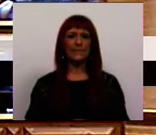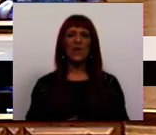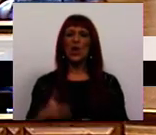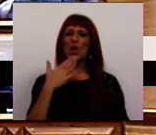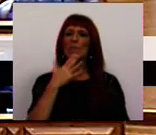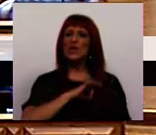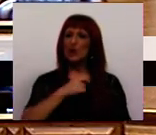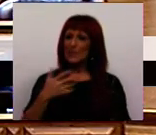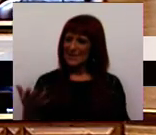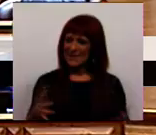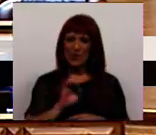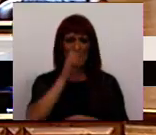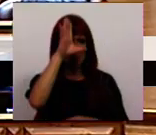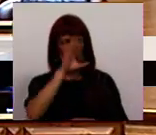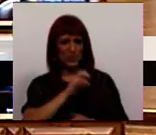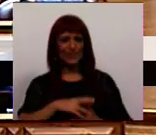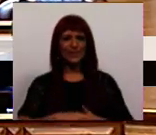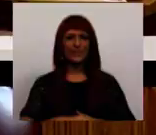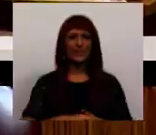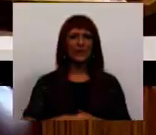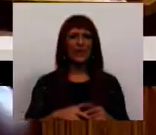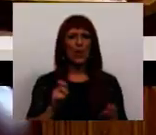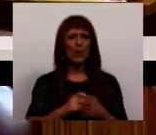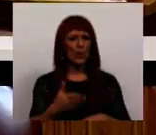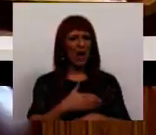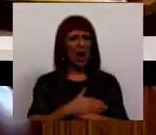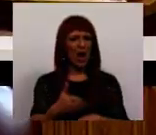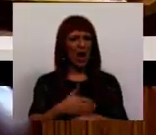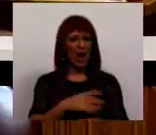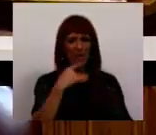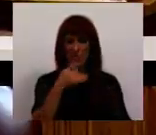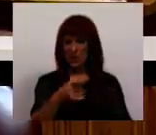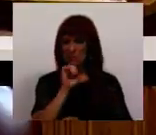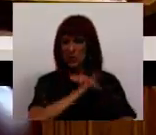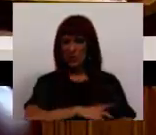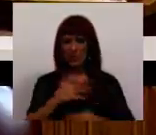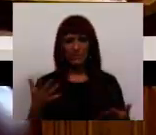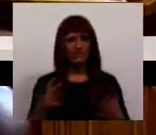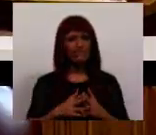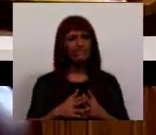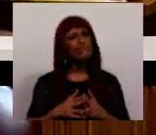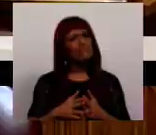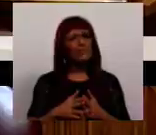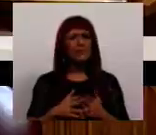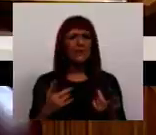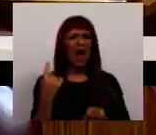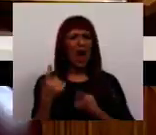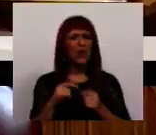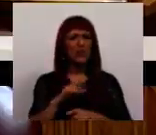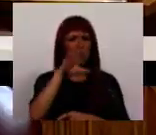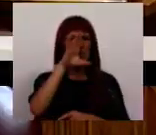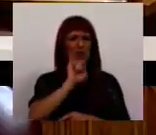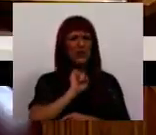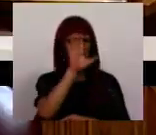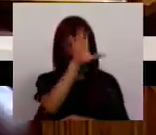Muito obrigada, Sr. Presidente, Sr. Primeiro-Ministro. Um ponto prévio para dizer, talvez, que alguns ministros